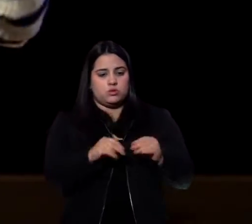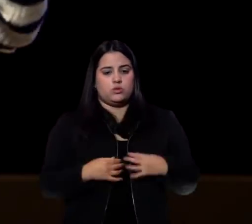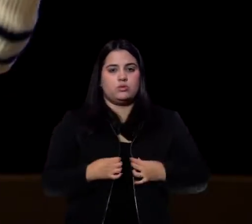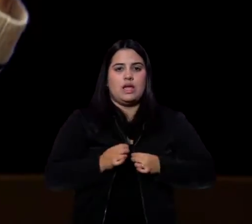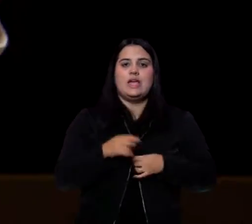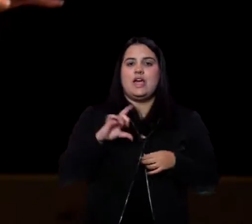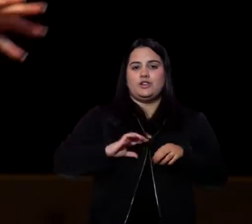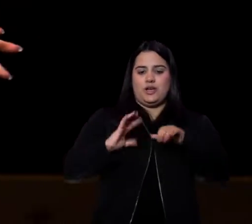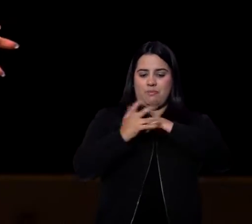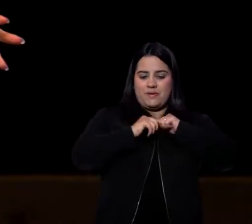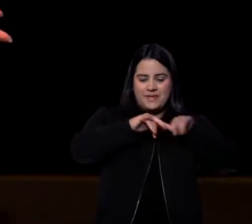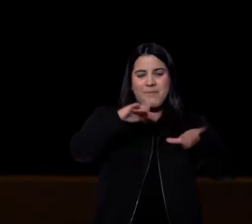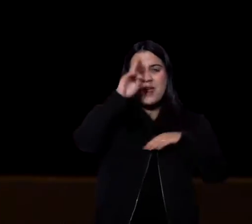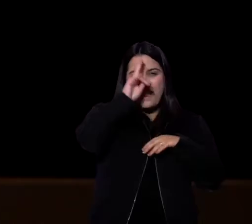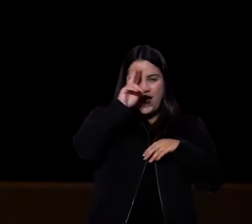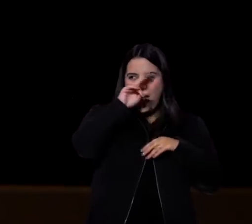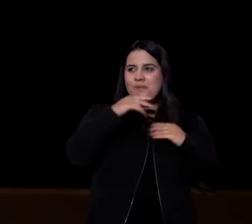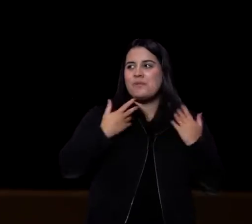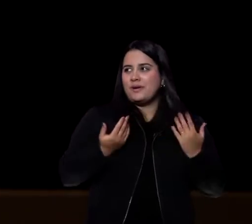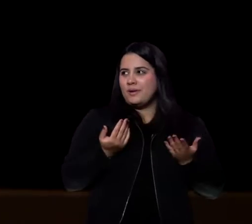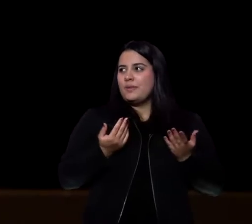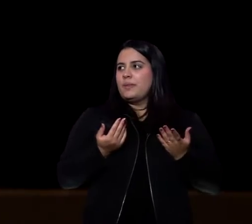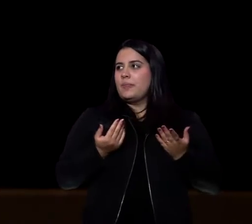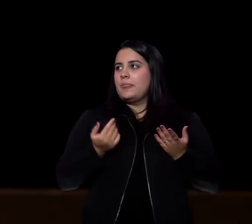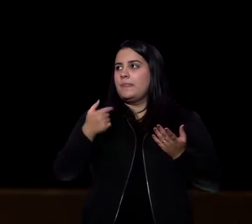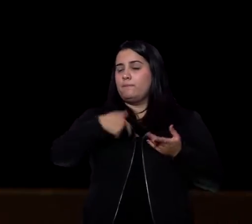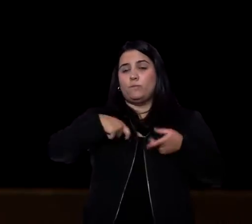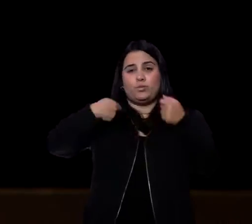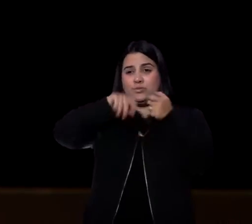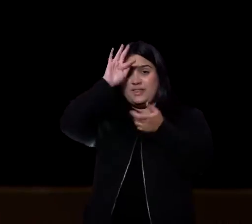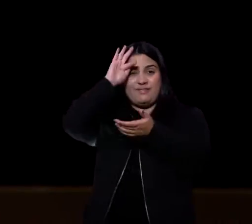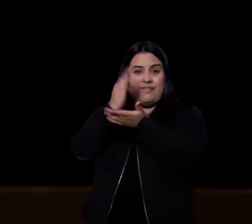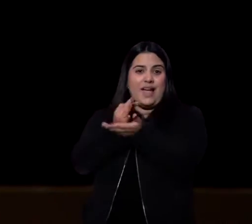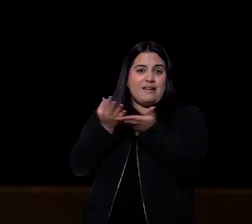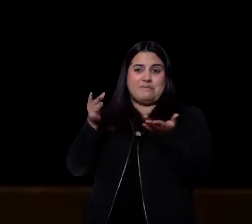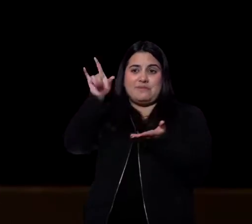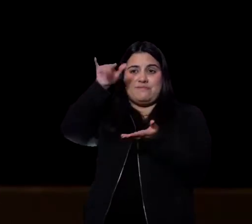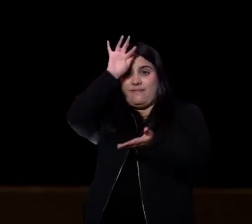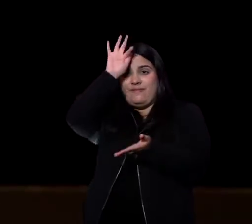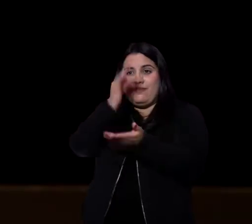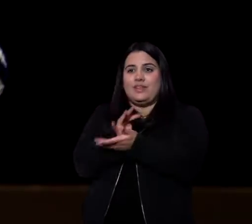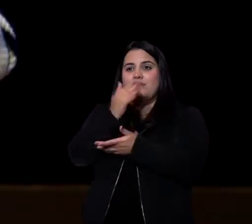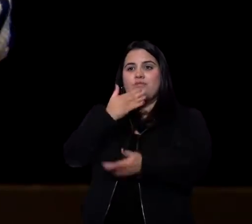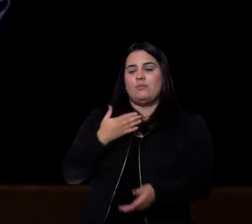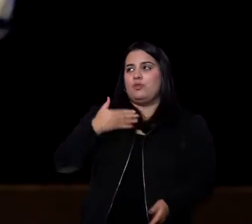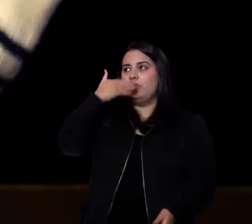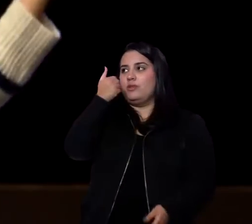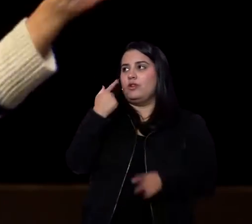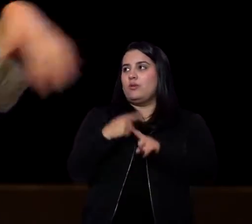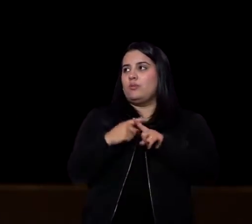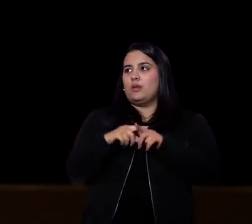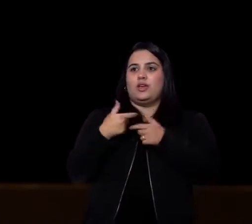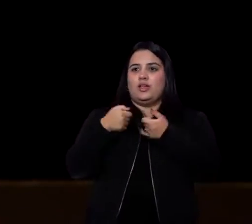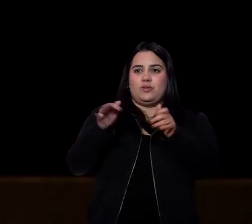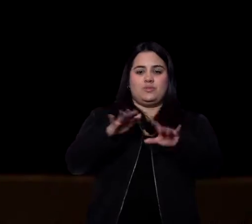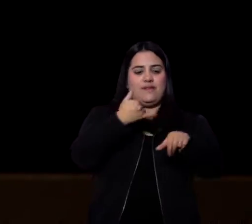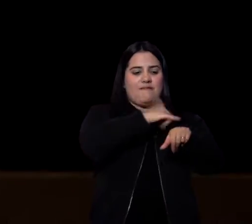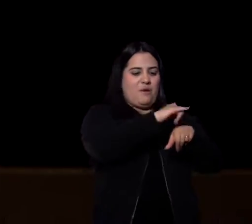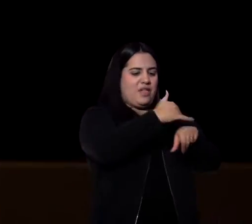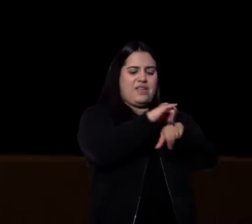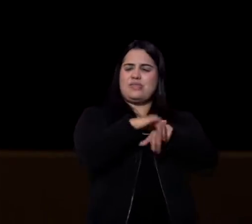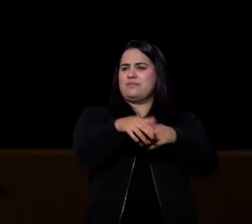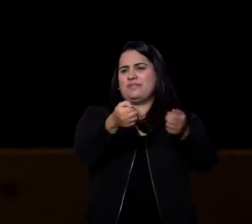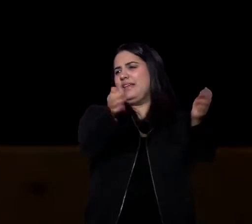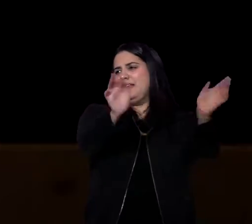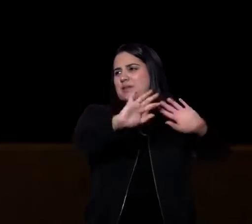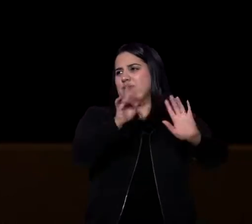rolando um monte de coisa, eu tinha que ter fé mesmo, e foi muito melhor, porque daí no final dos contos eu não tinha que faltar aula, eu ia perder um monte de aula, e